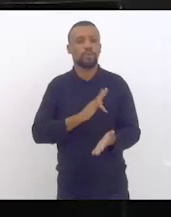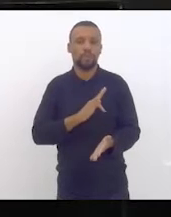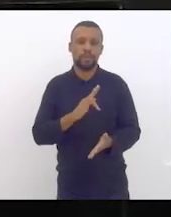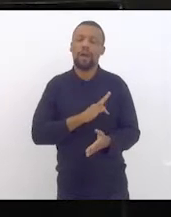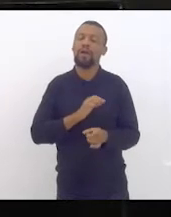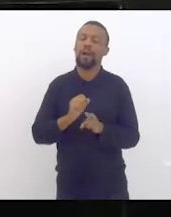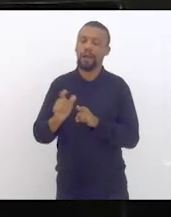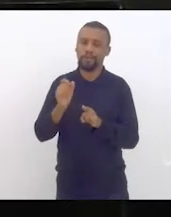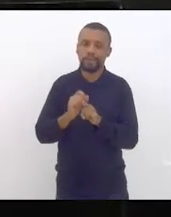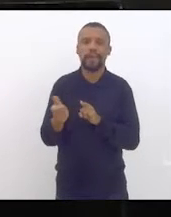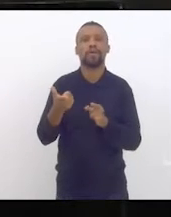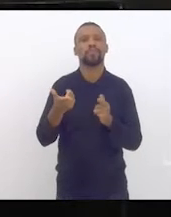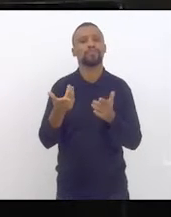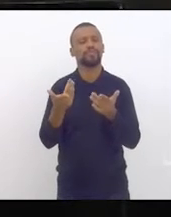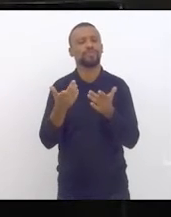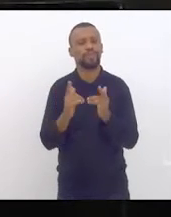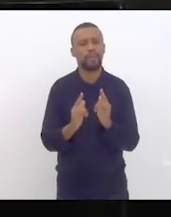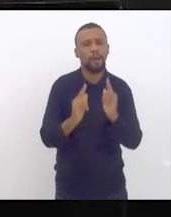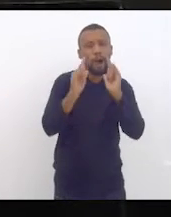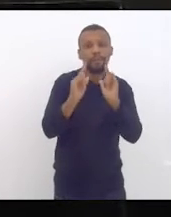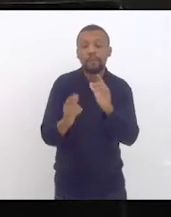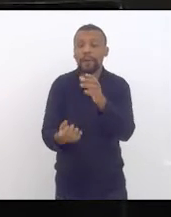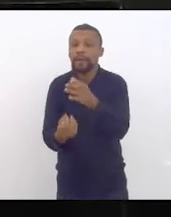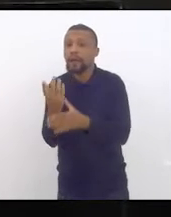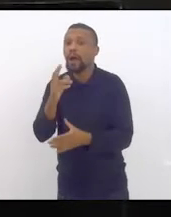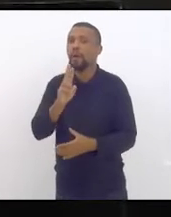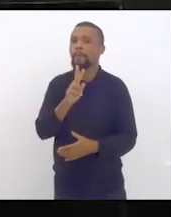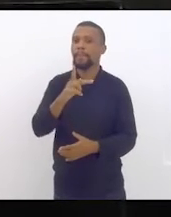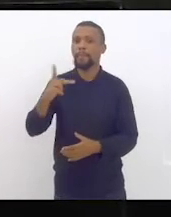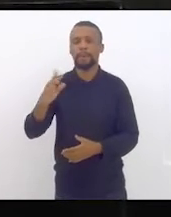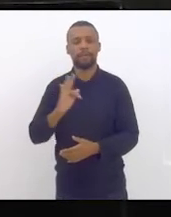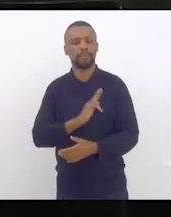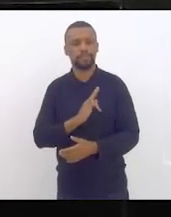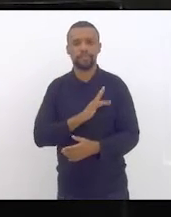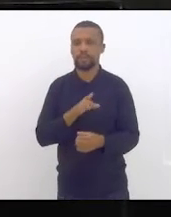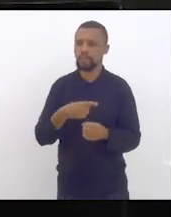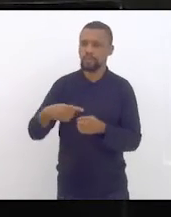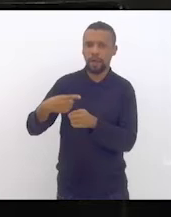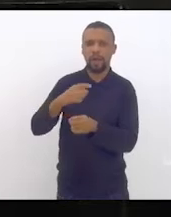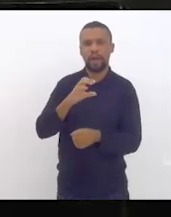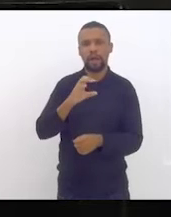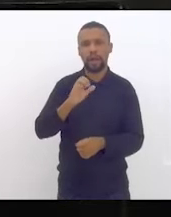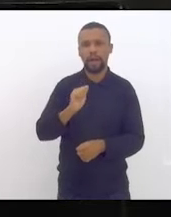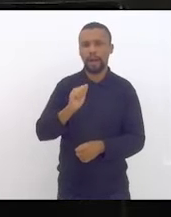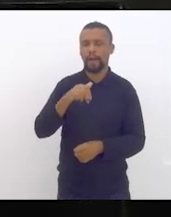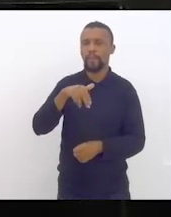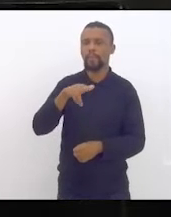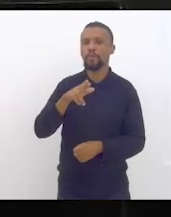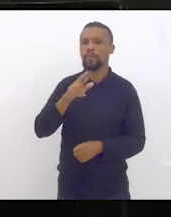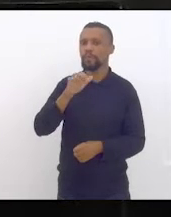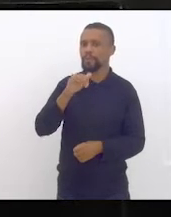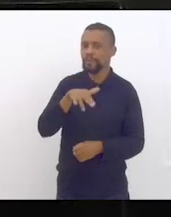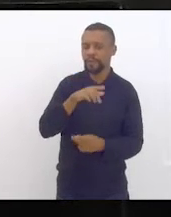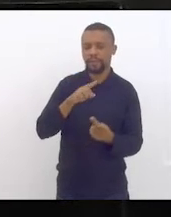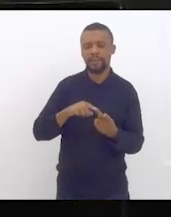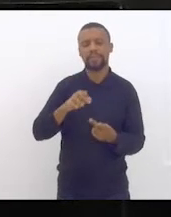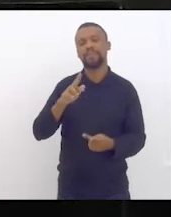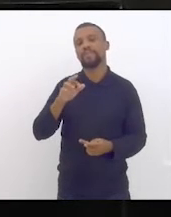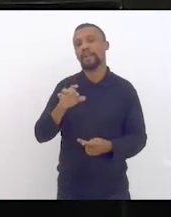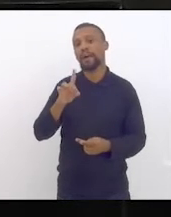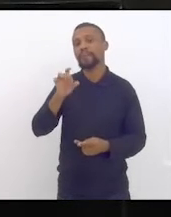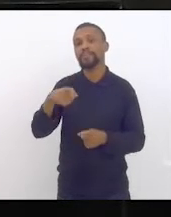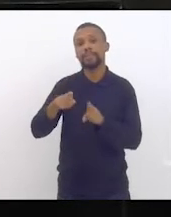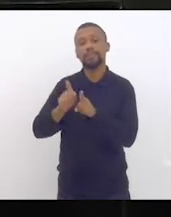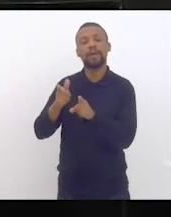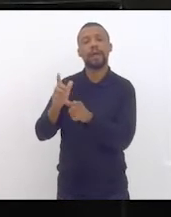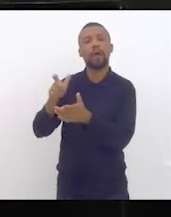de imóveis para instalação das upps nos bairros camurim Frade EA cessão do imóvel e para instalação